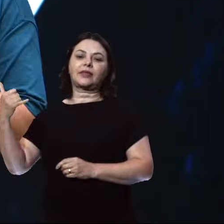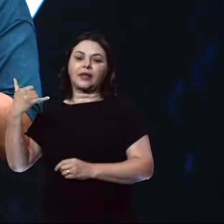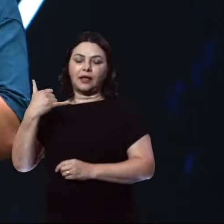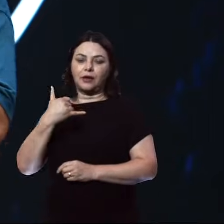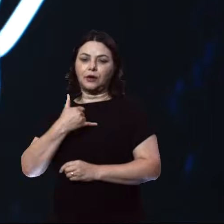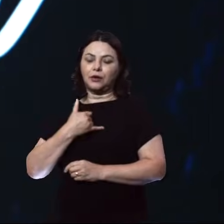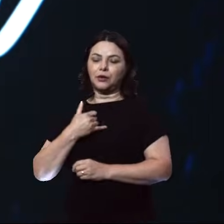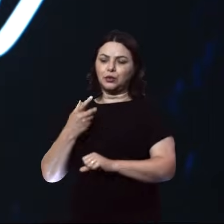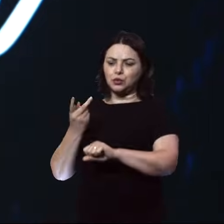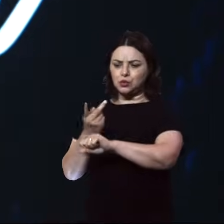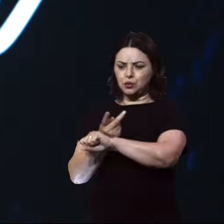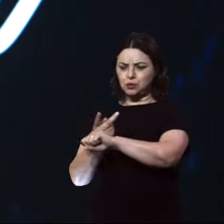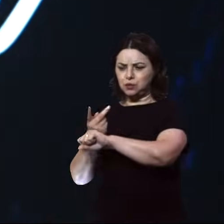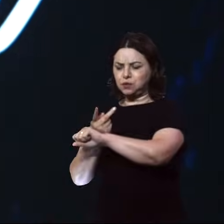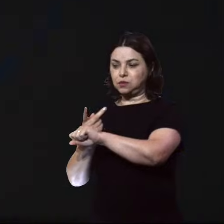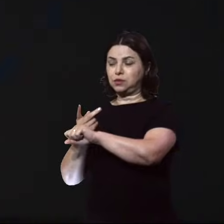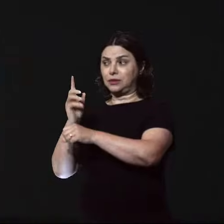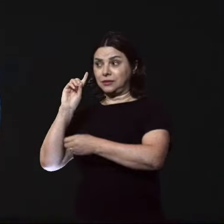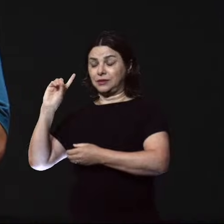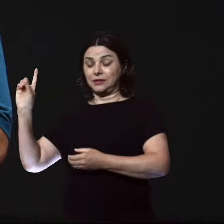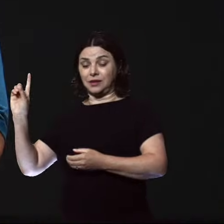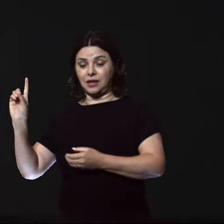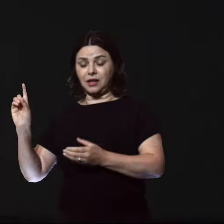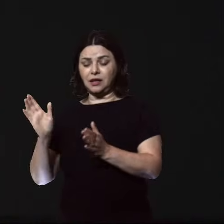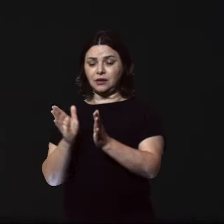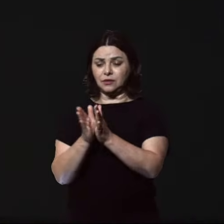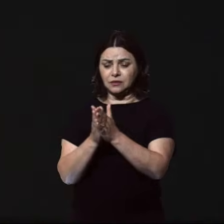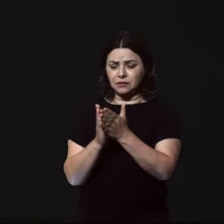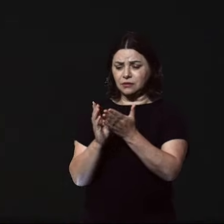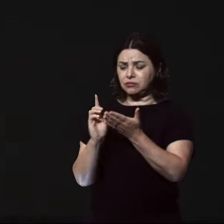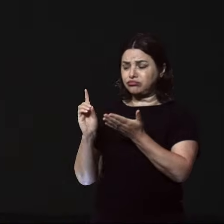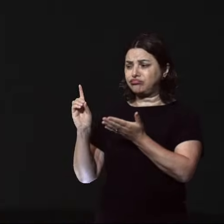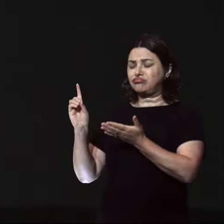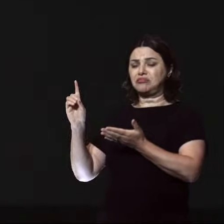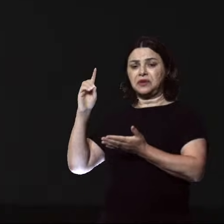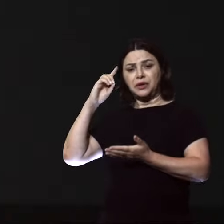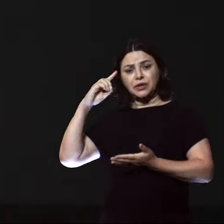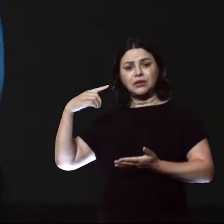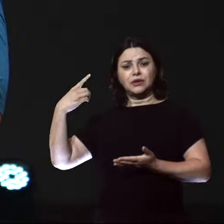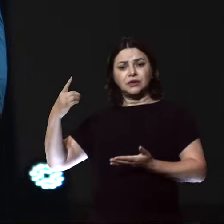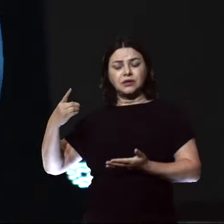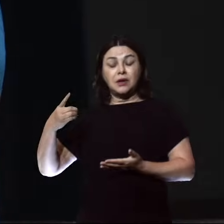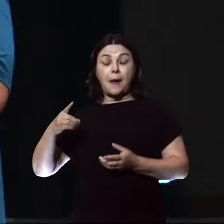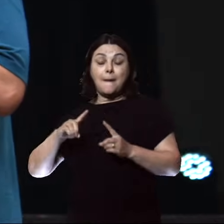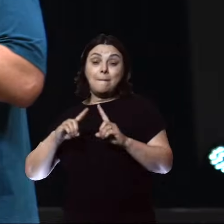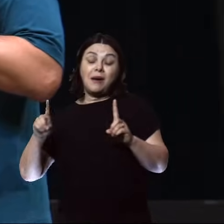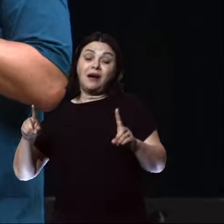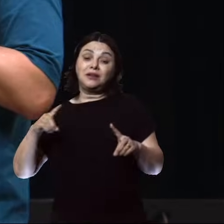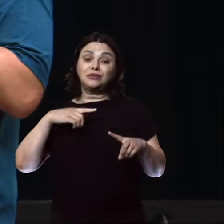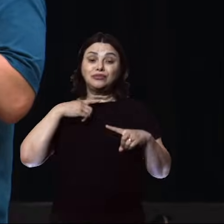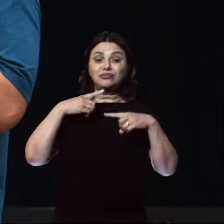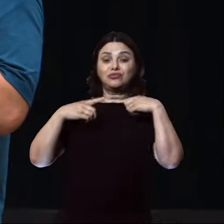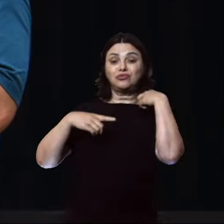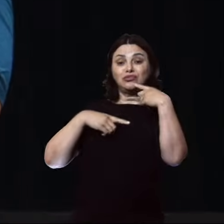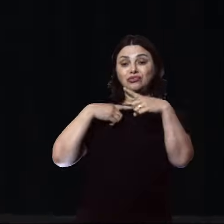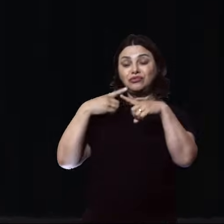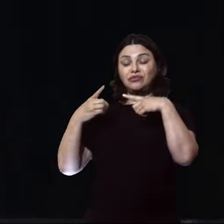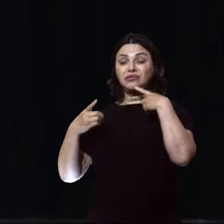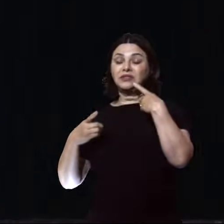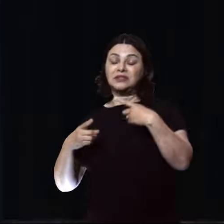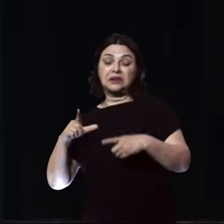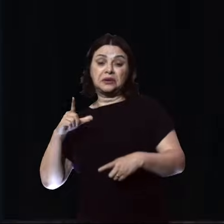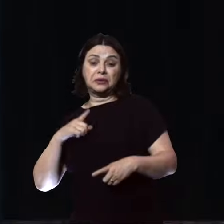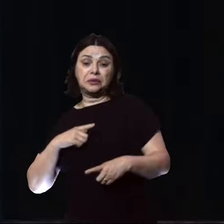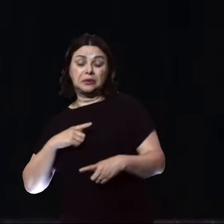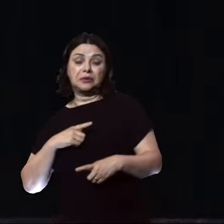buscando a Deus, estou abrindo a Bíblia todos os dias, mas as minhas dívidas continuam as mesmas, a situação de saúde que